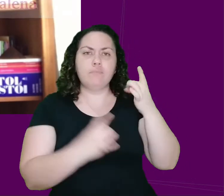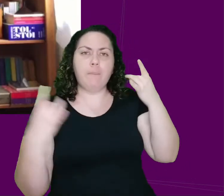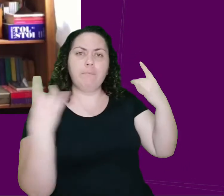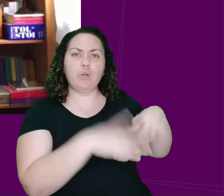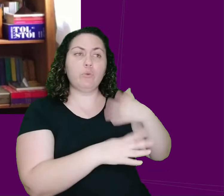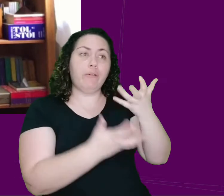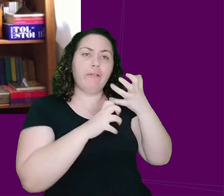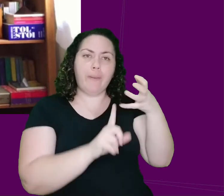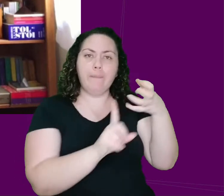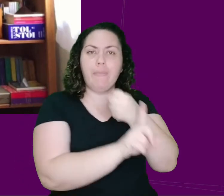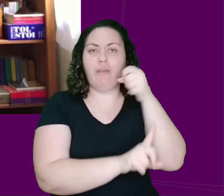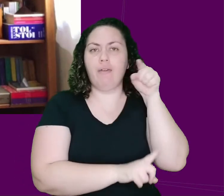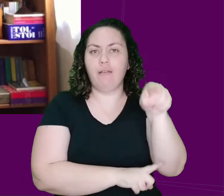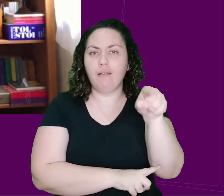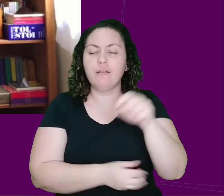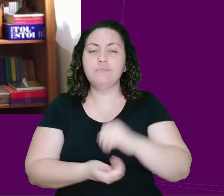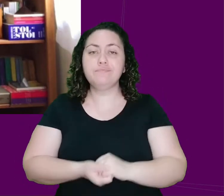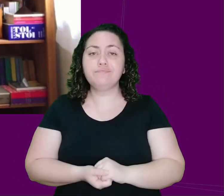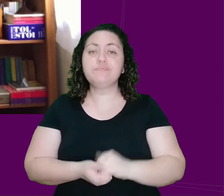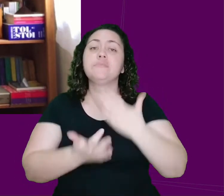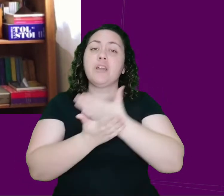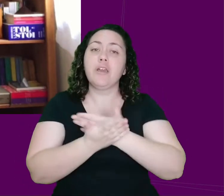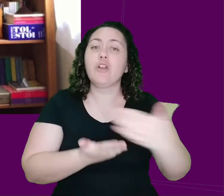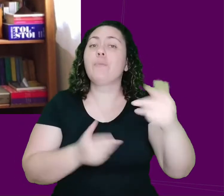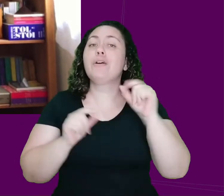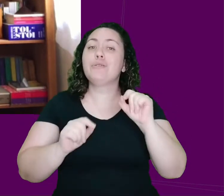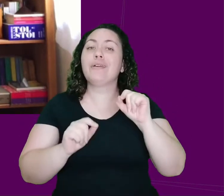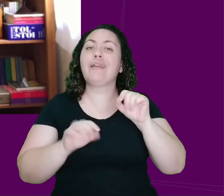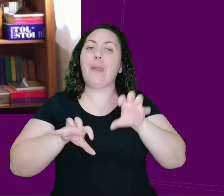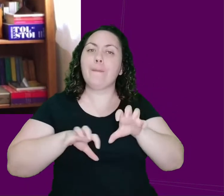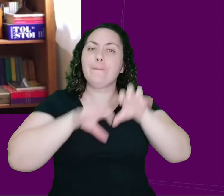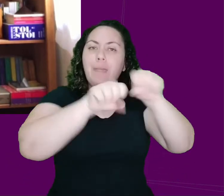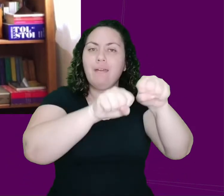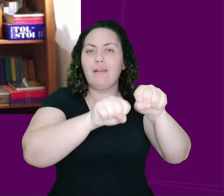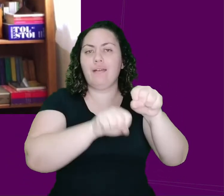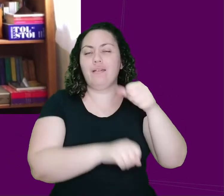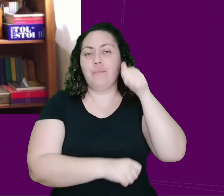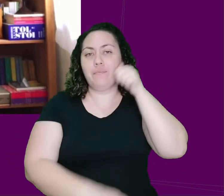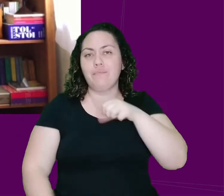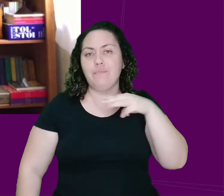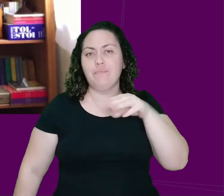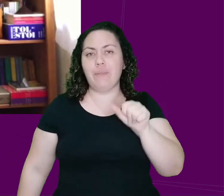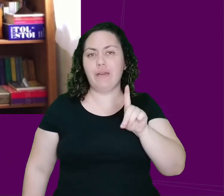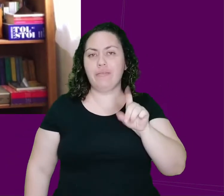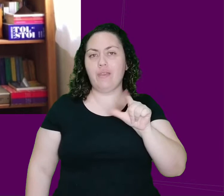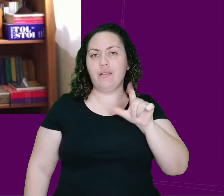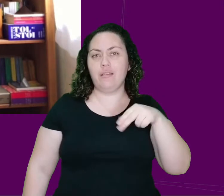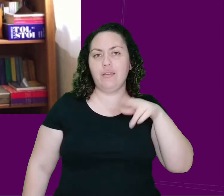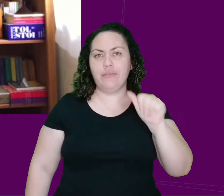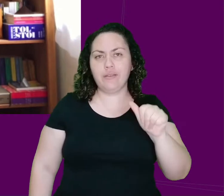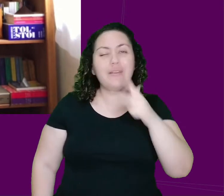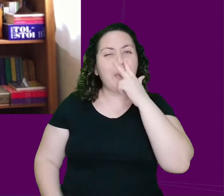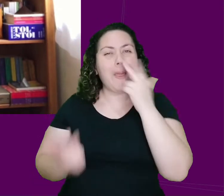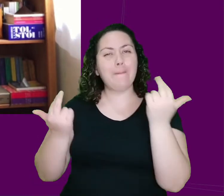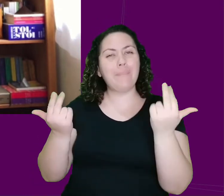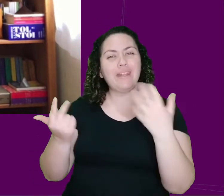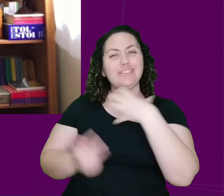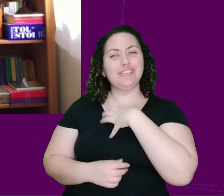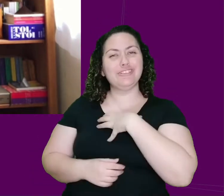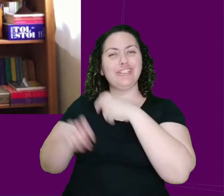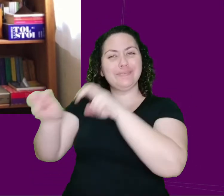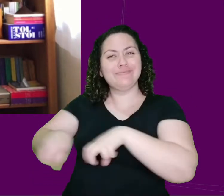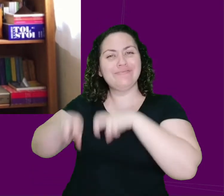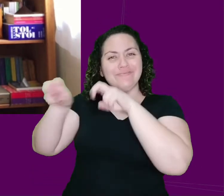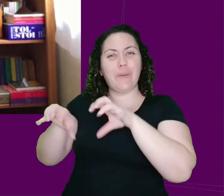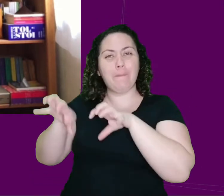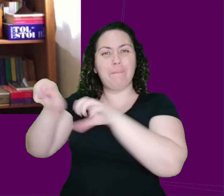prática. Tem início então o processo de aquisição de Madalena, em um movimento bastante semelhante ao da